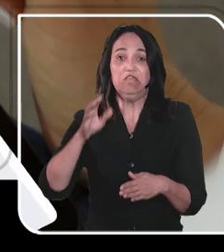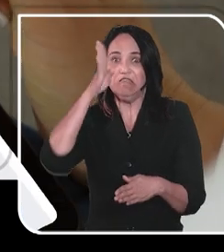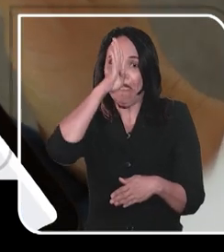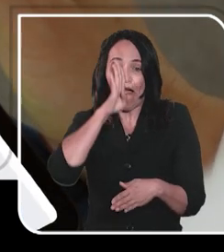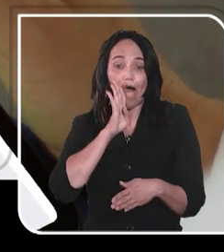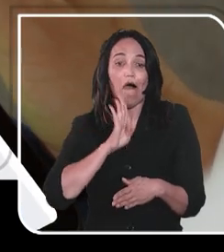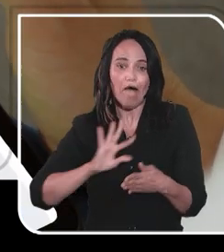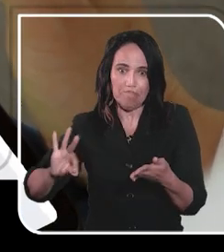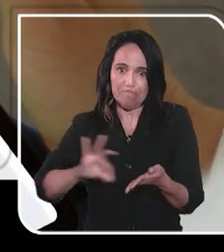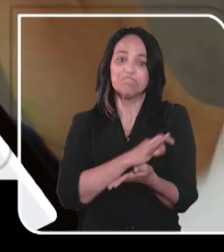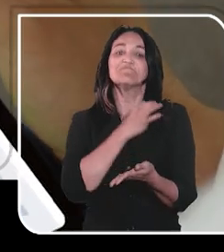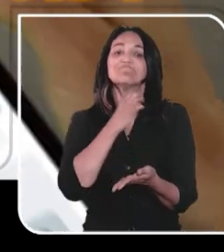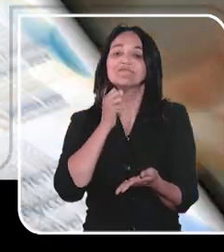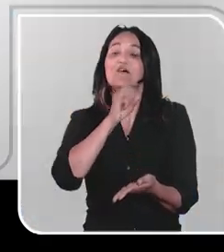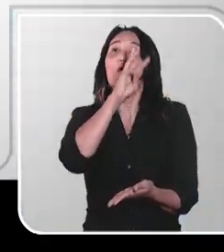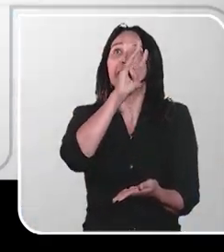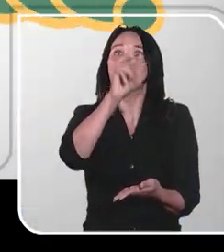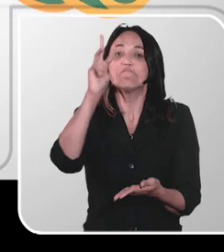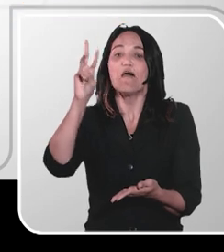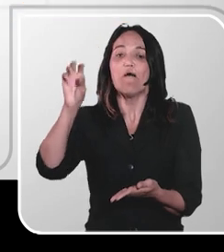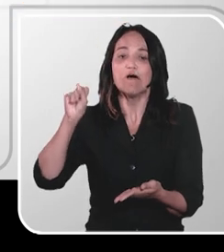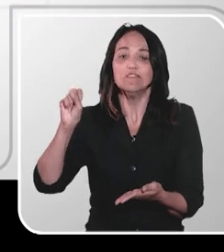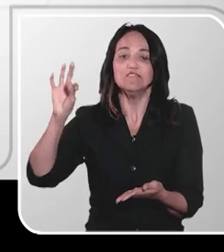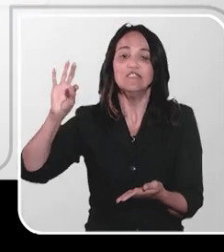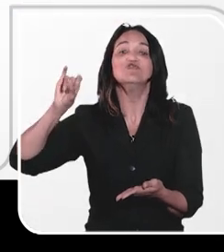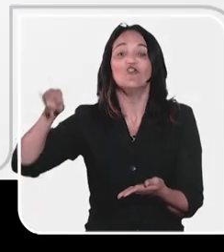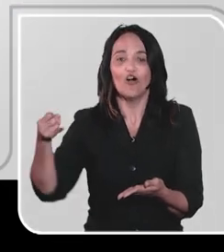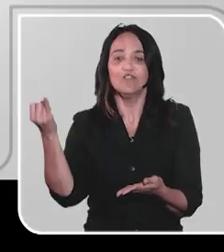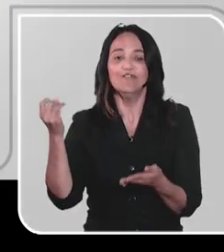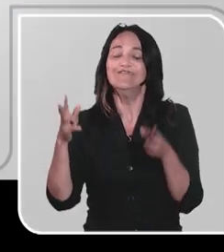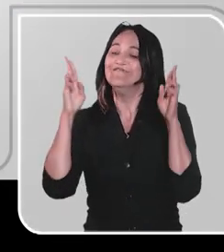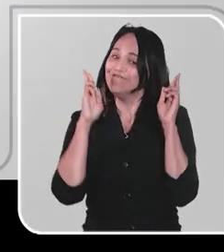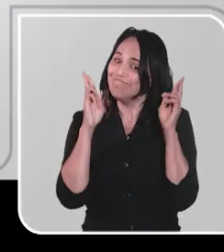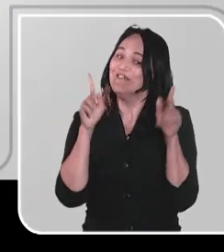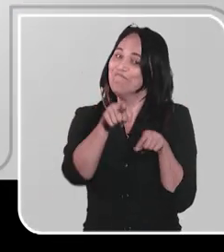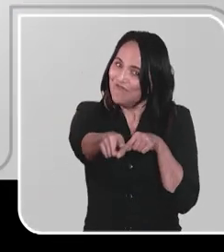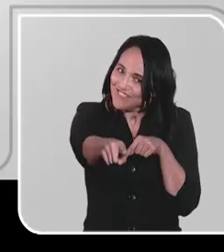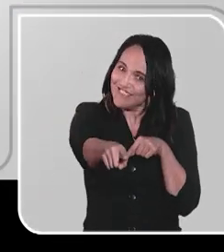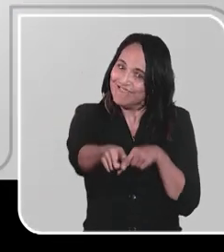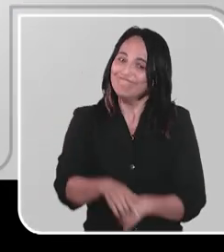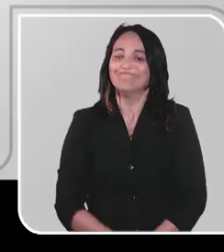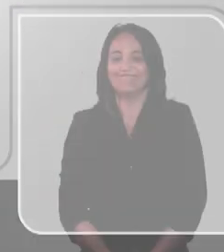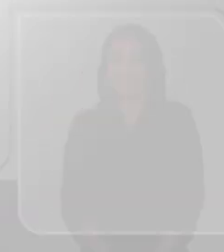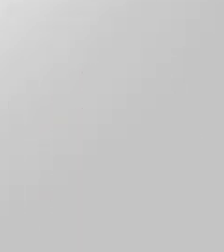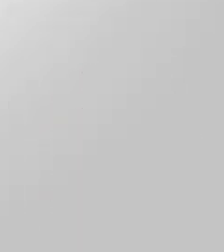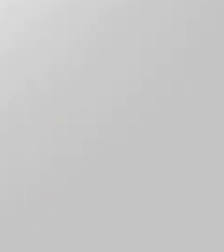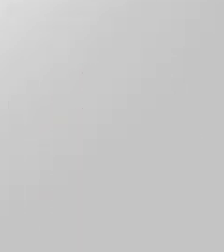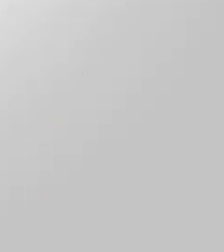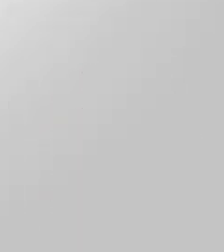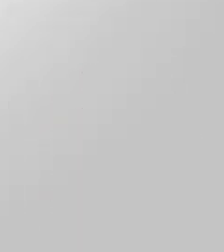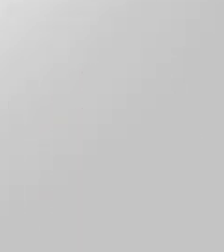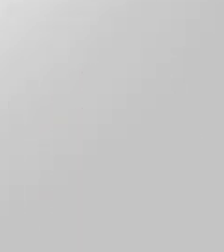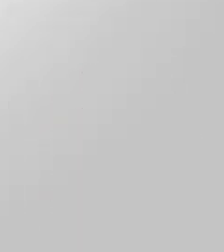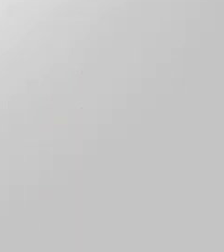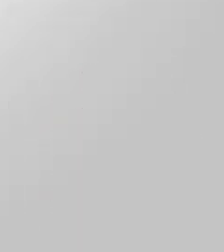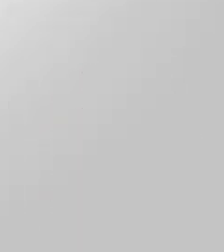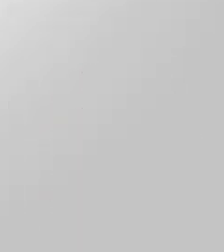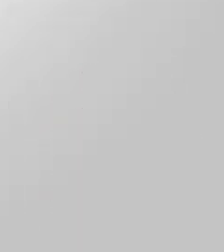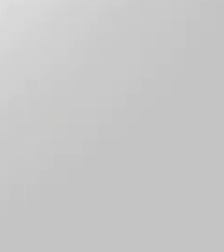do Superior Tribunal de Justiça. Esperamos por você! Realização: Superior Tribunal de Justiça.